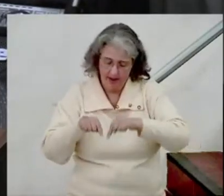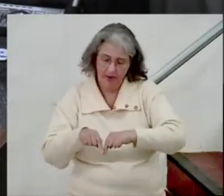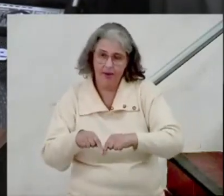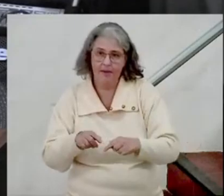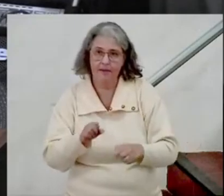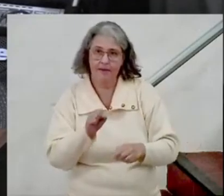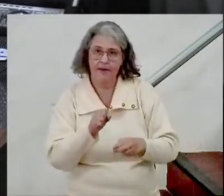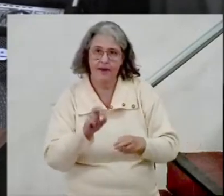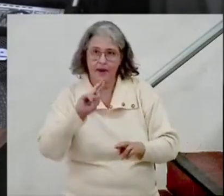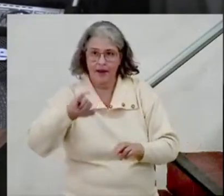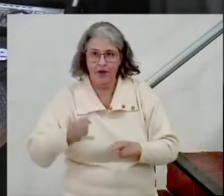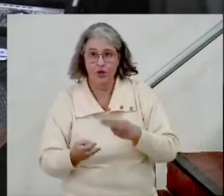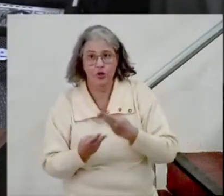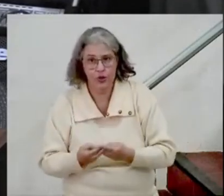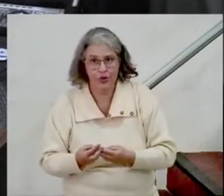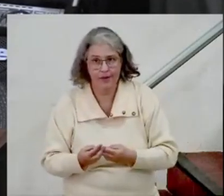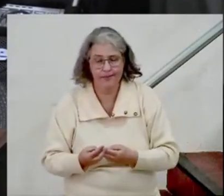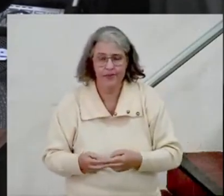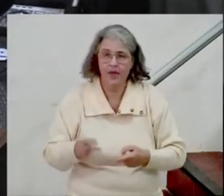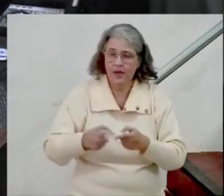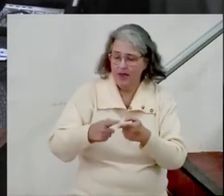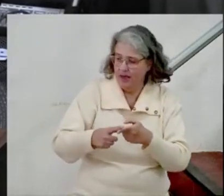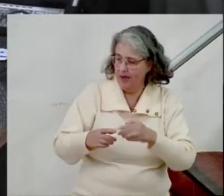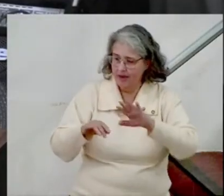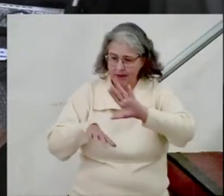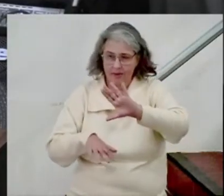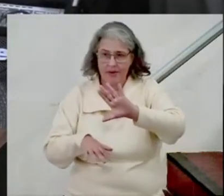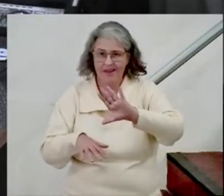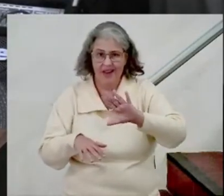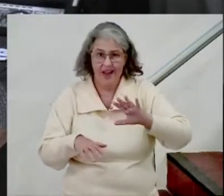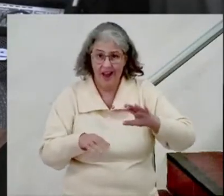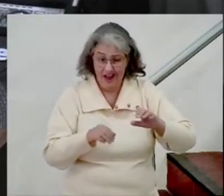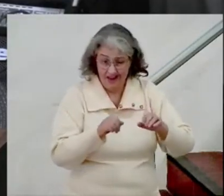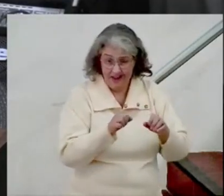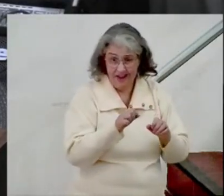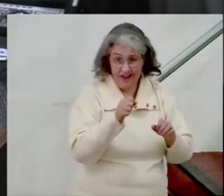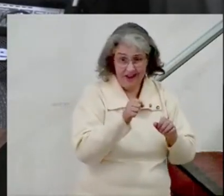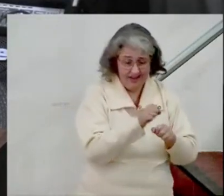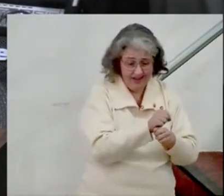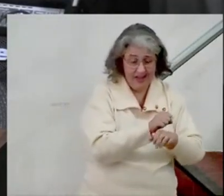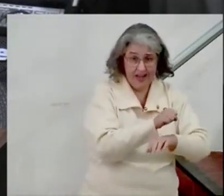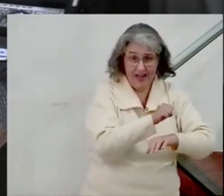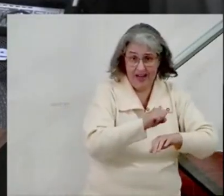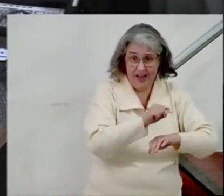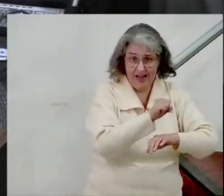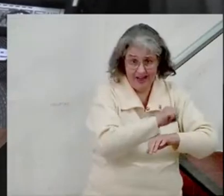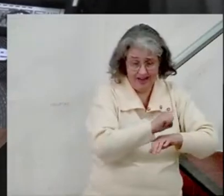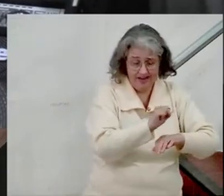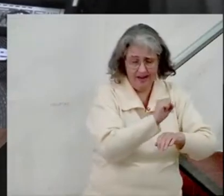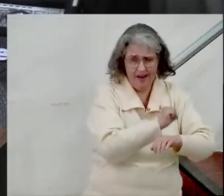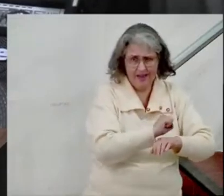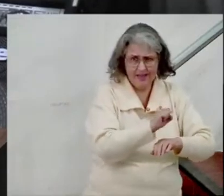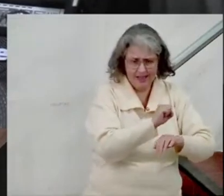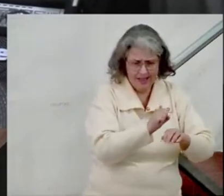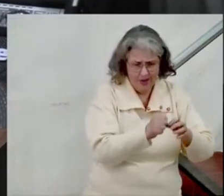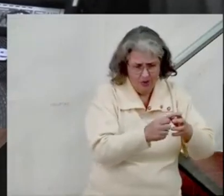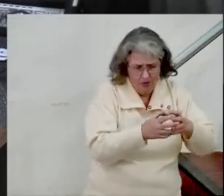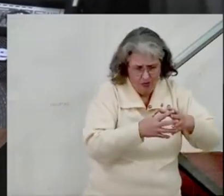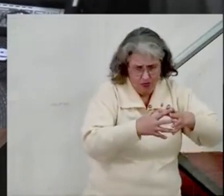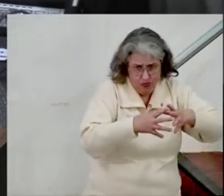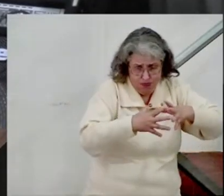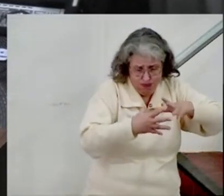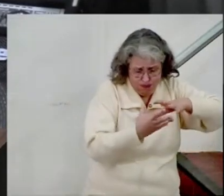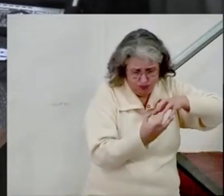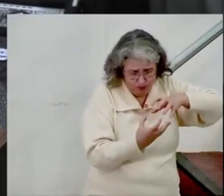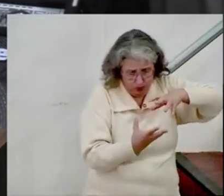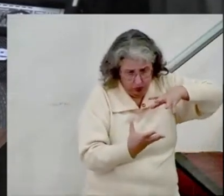da capital assíria. E eles são um povo cruel. Eles torturam os inimigos. Eles cortam a barriga da mulher grávida para ver a